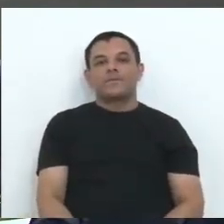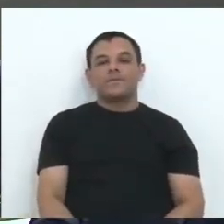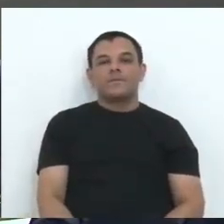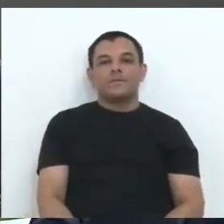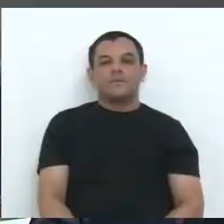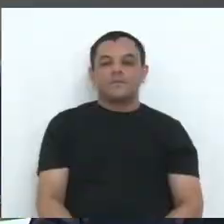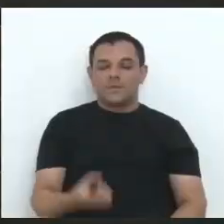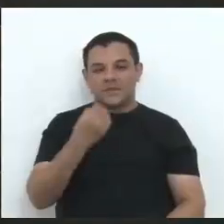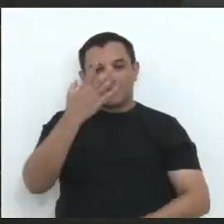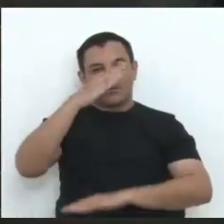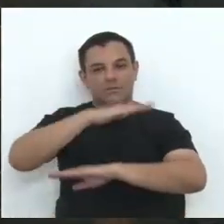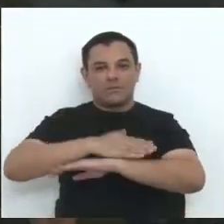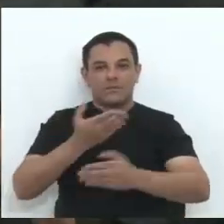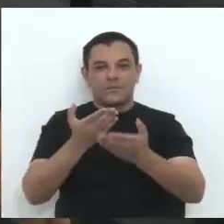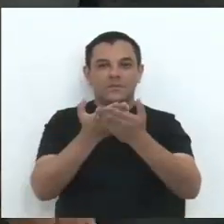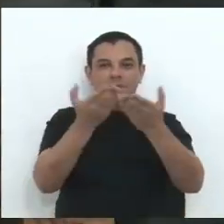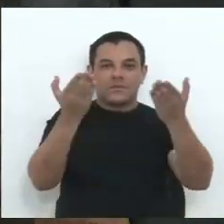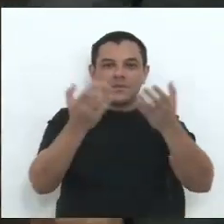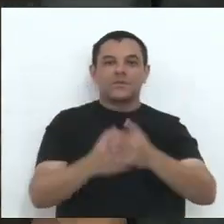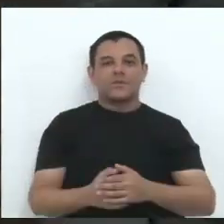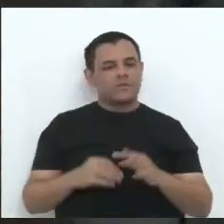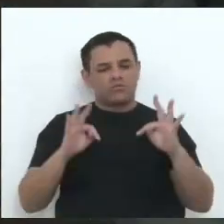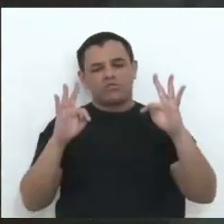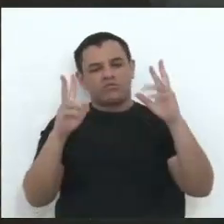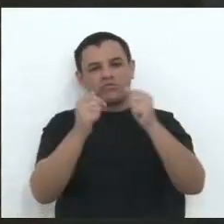Boa tarde a todos, a todas.